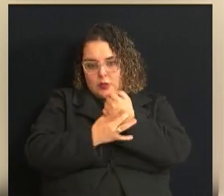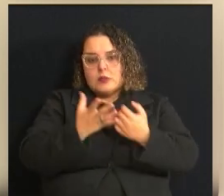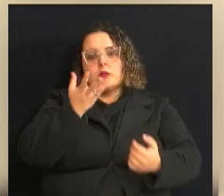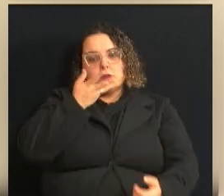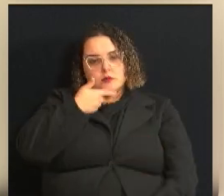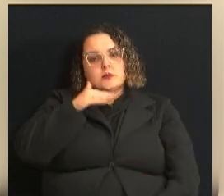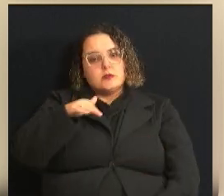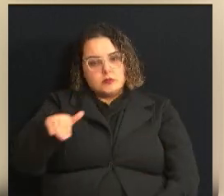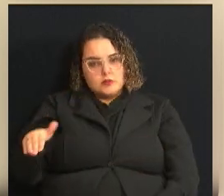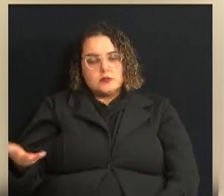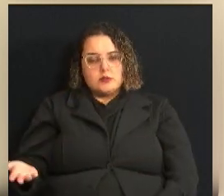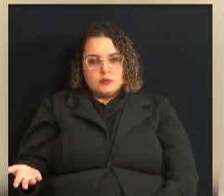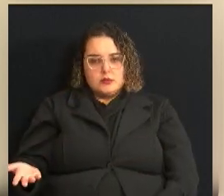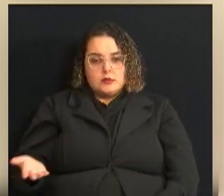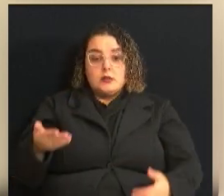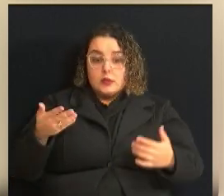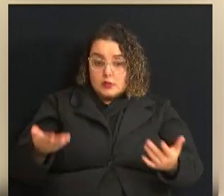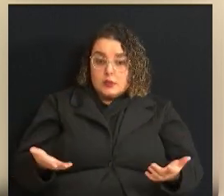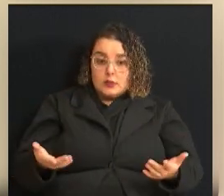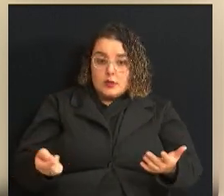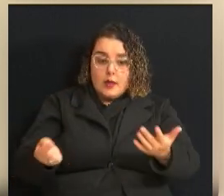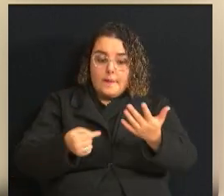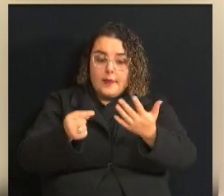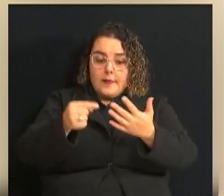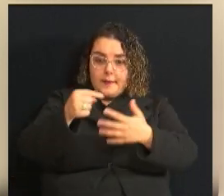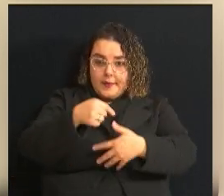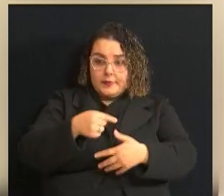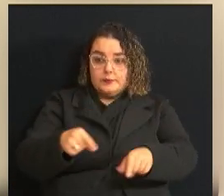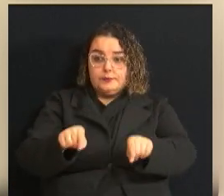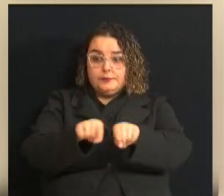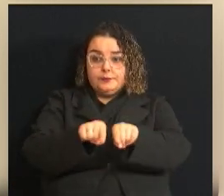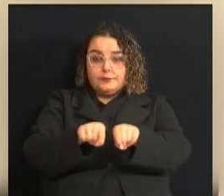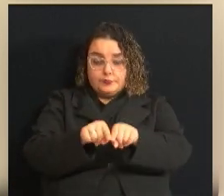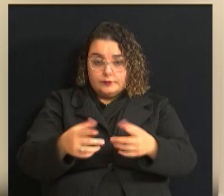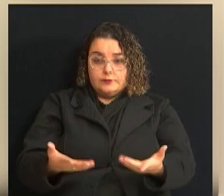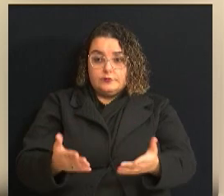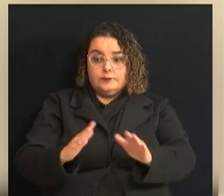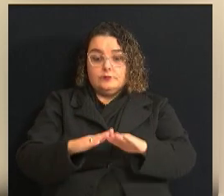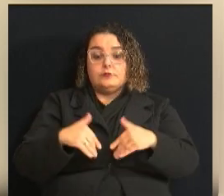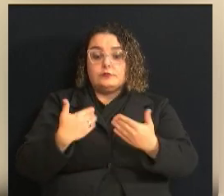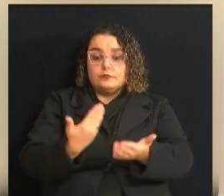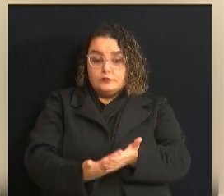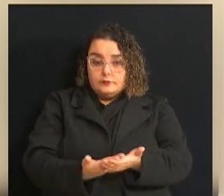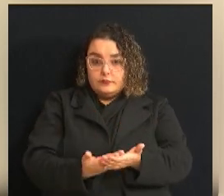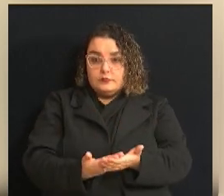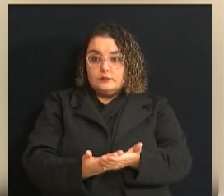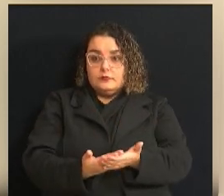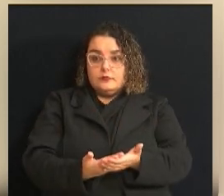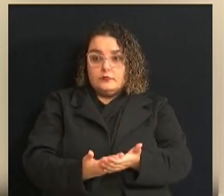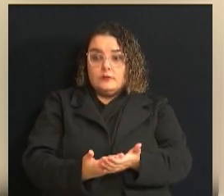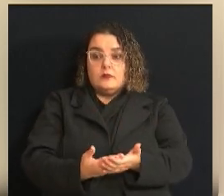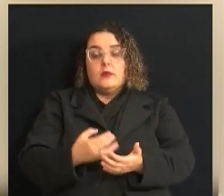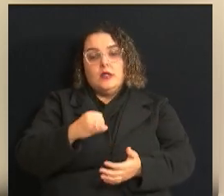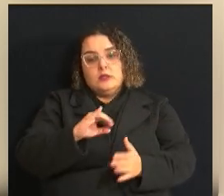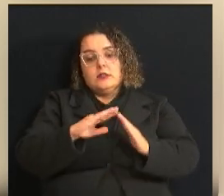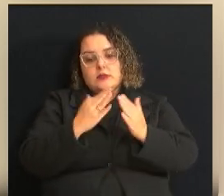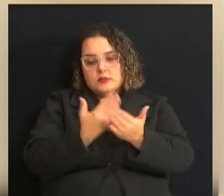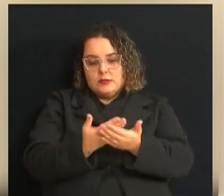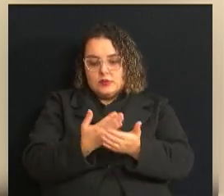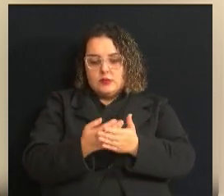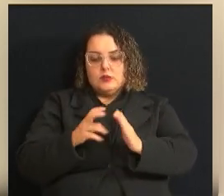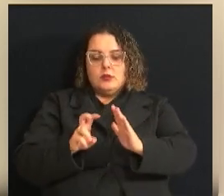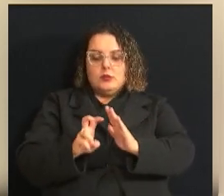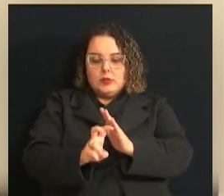aí, esses pontos, inclusive também requerimentos que venham apontar se as escolas, as creches,